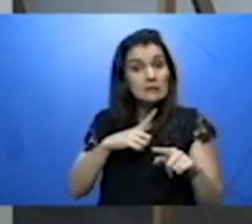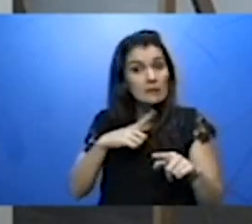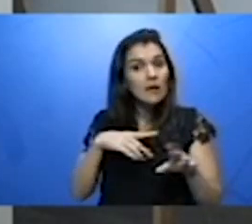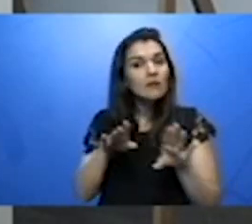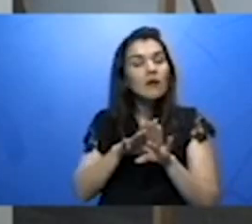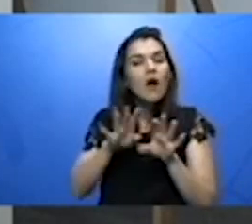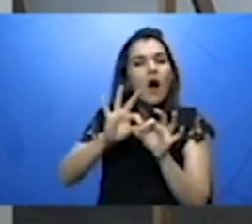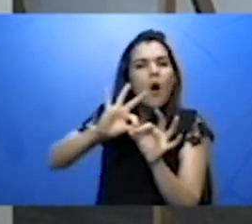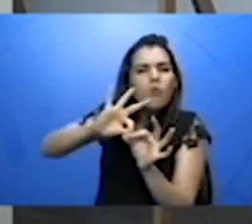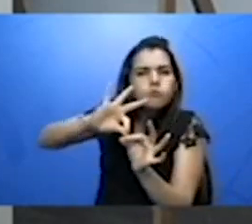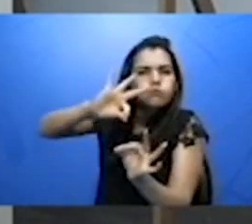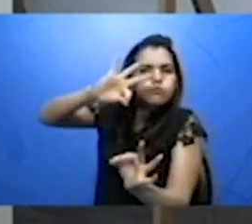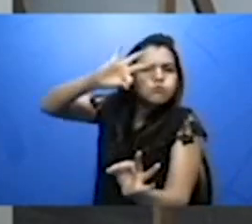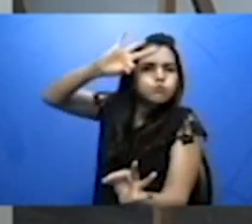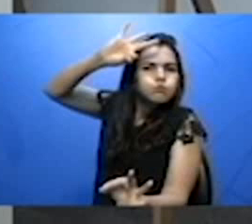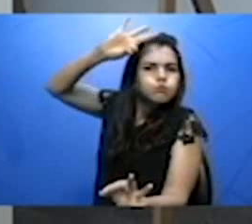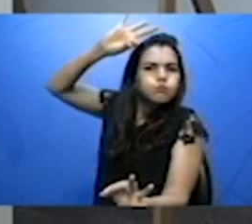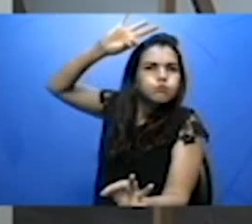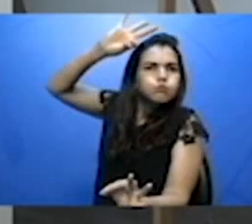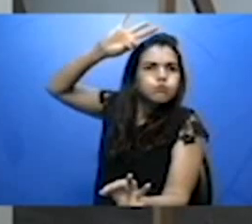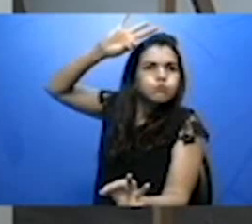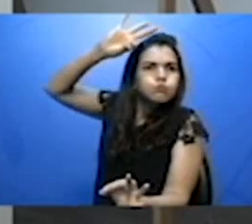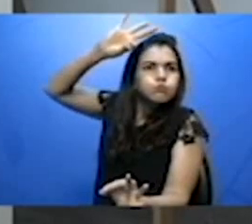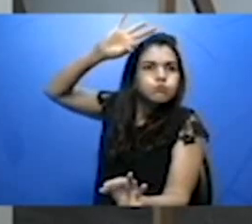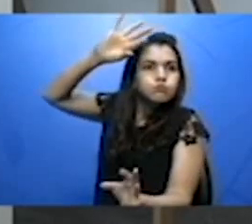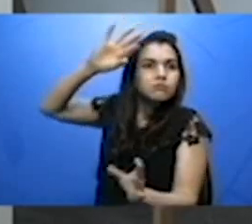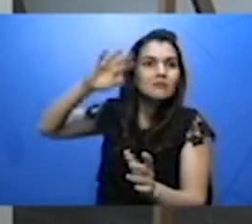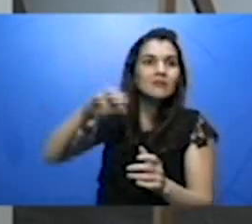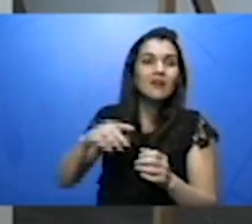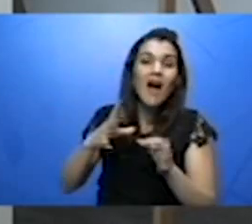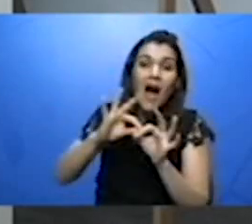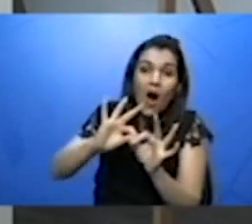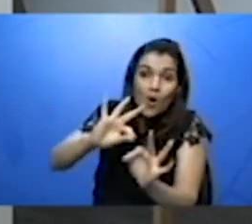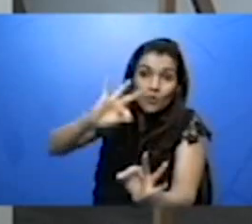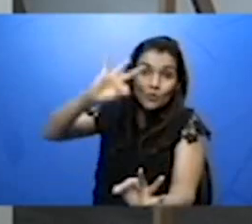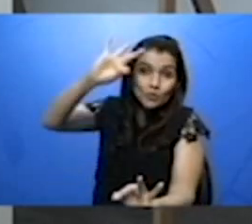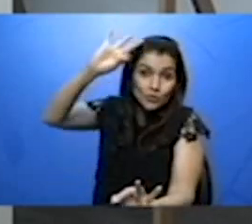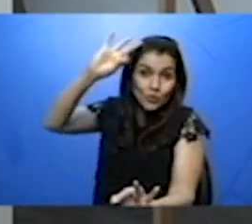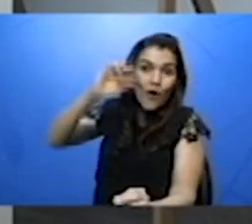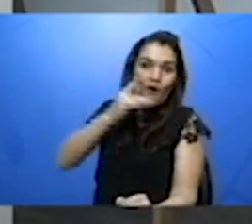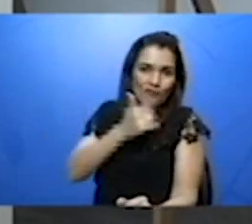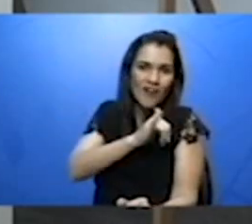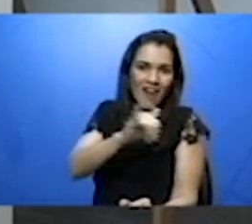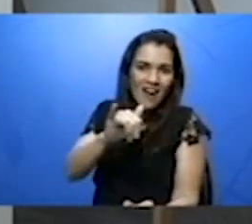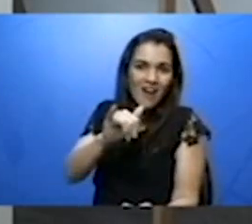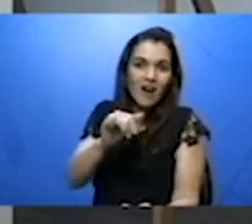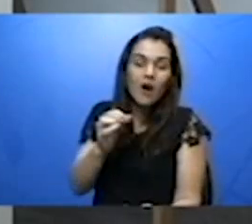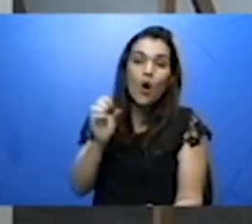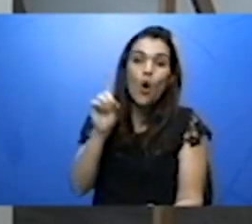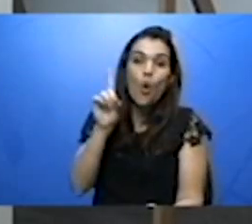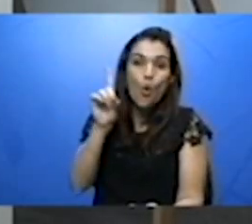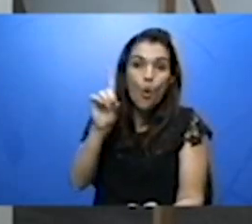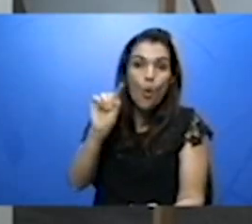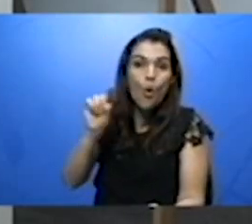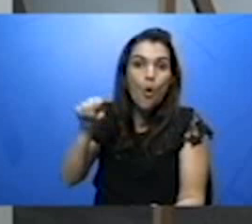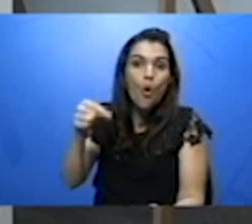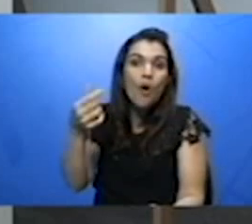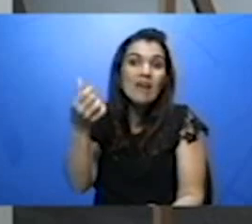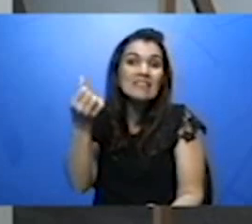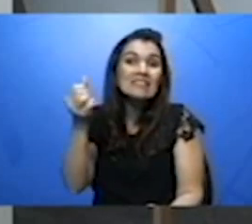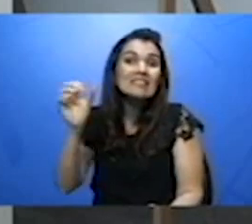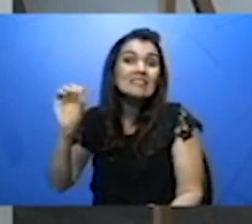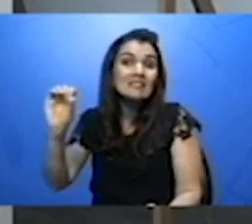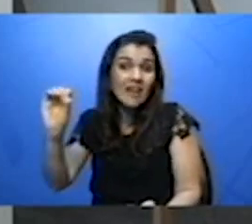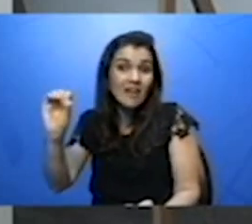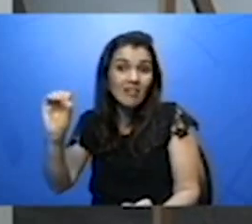altura eu não contei para vocês contra o peso né bastante mas a altura eu posso contar eu tenho um e sessenta de altura